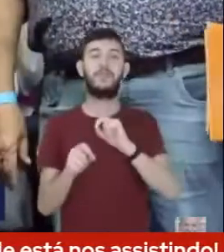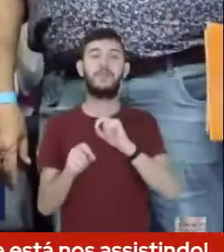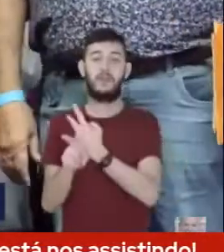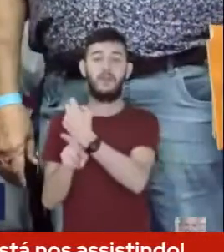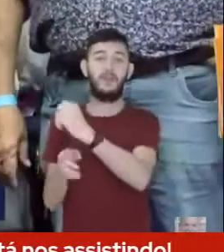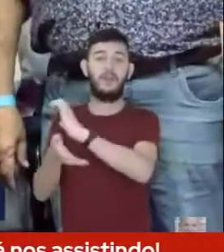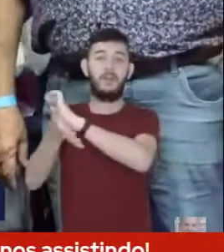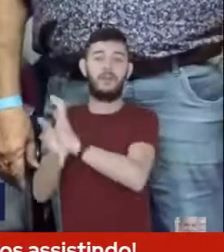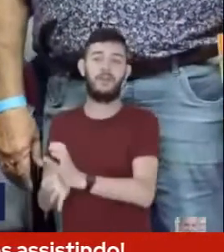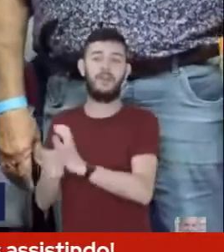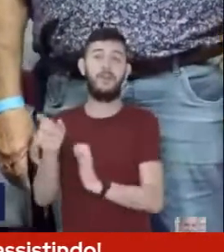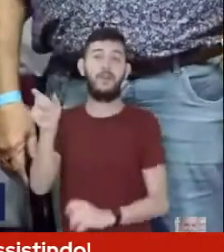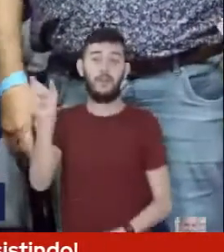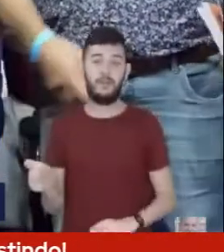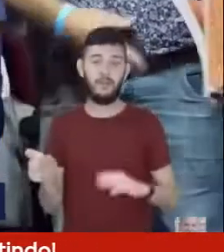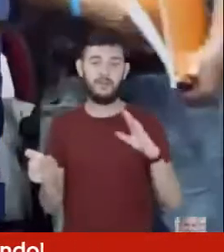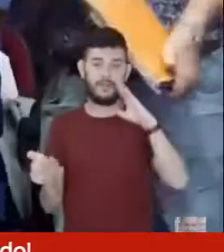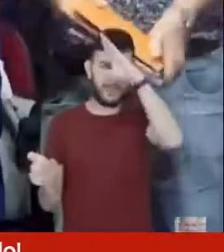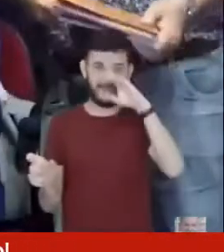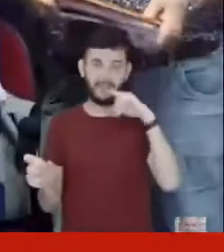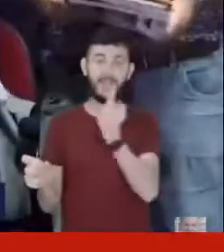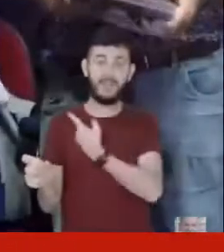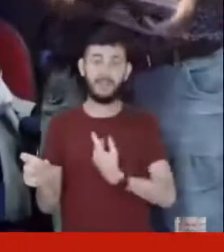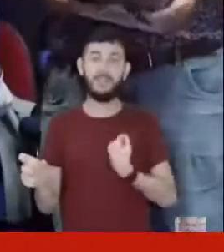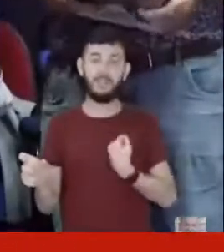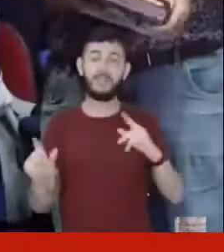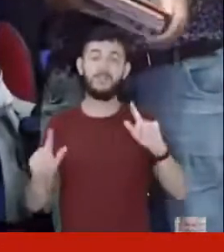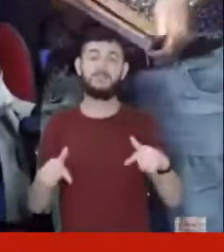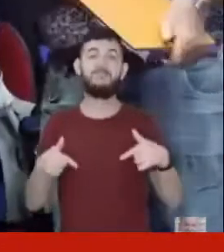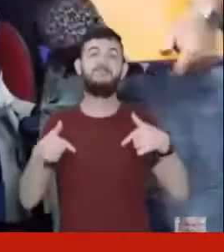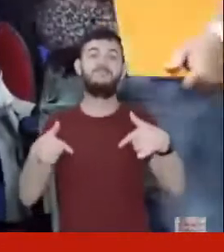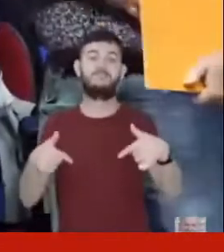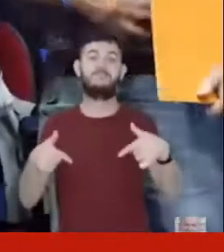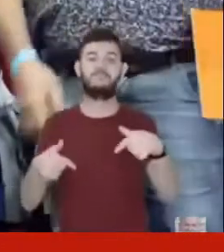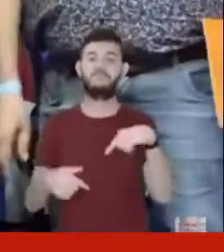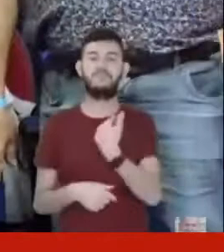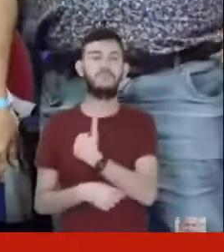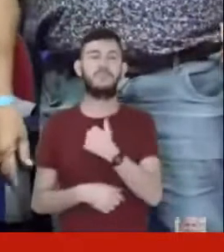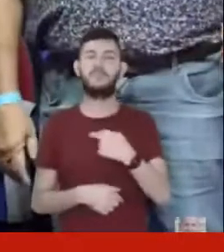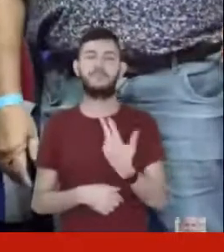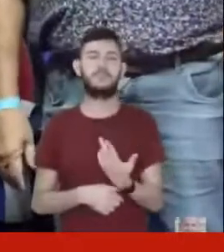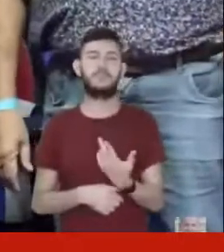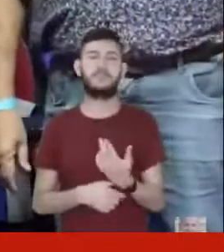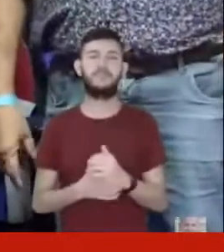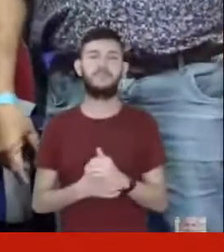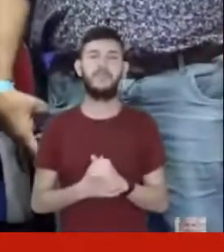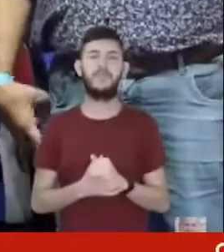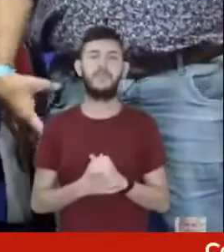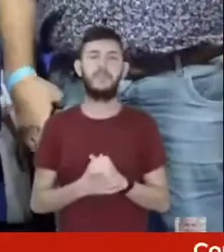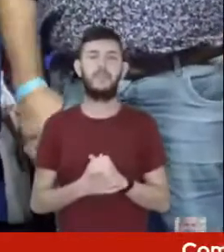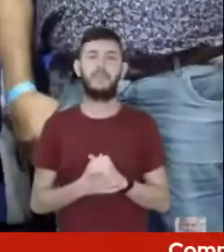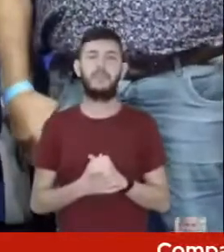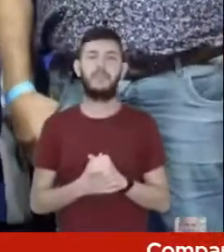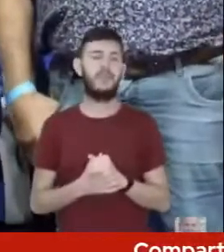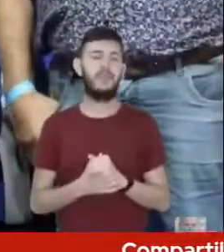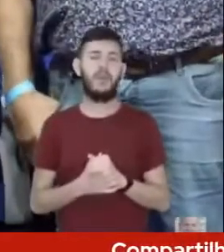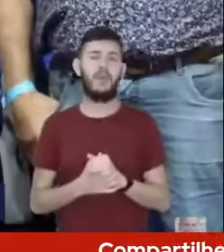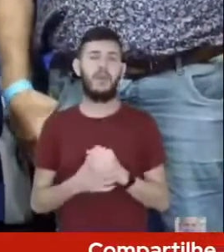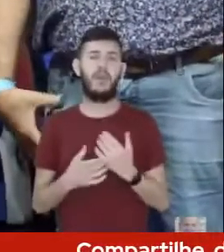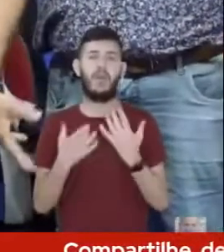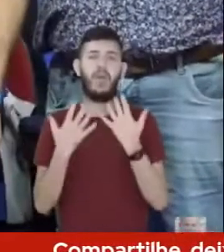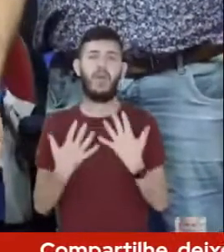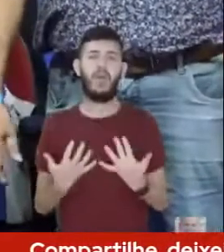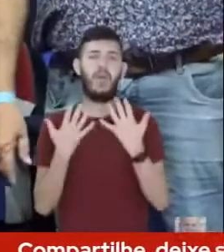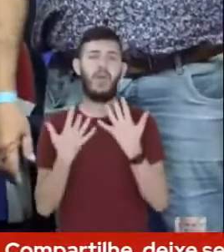Bolsonaro, nós vamos à luta. Não podemos mais ficar fazendo mimimi. Nós temos é que